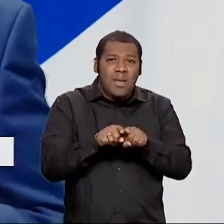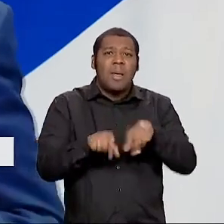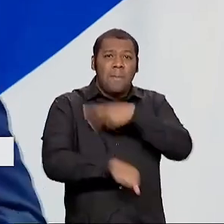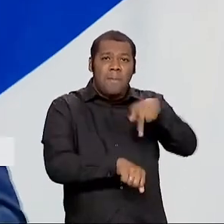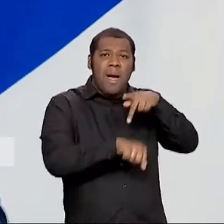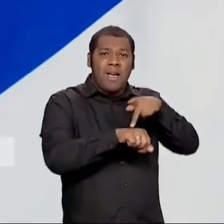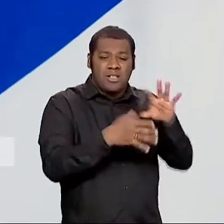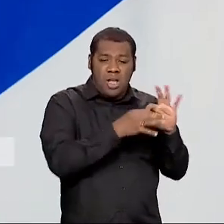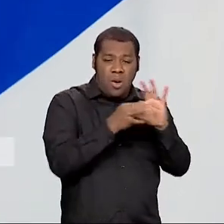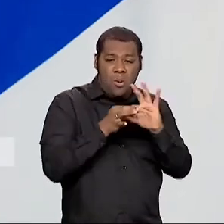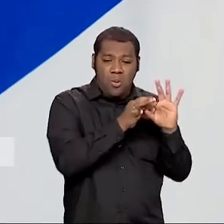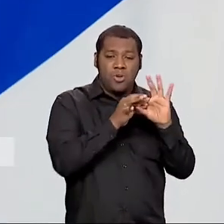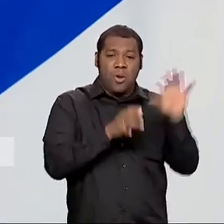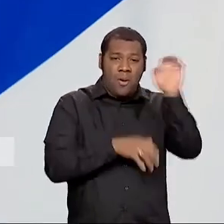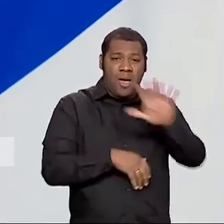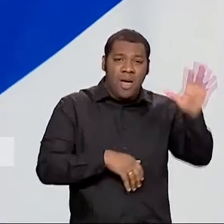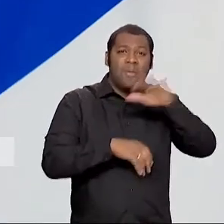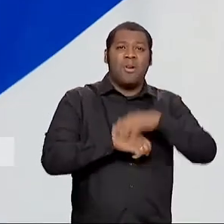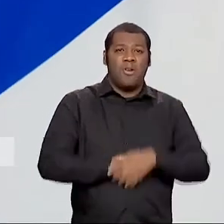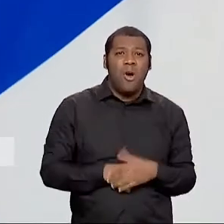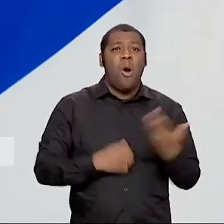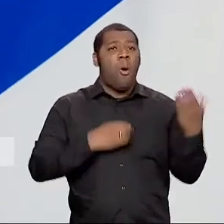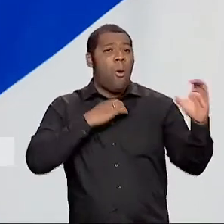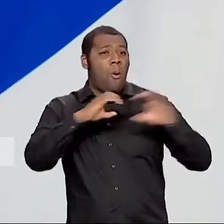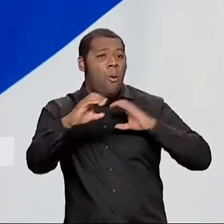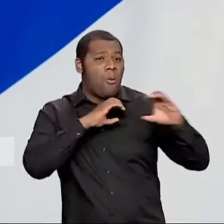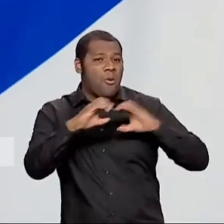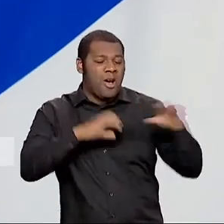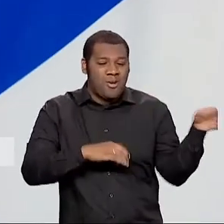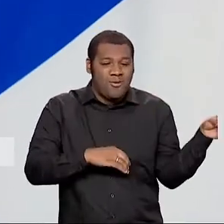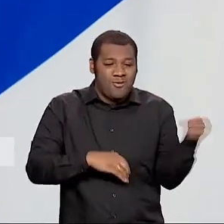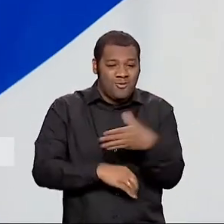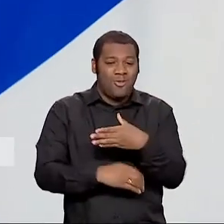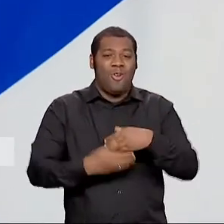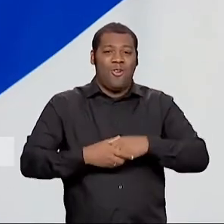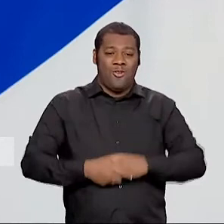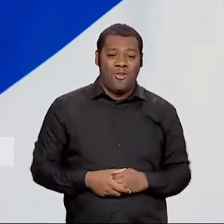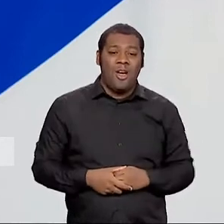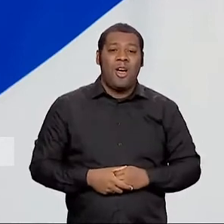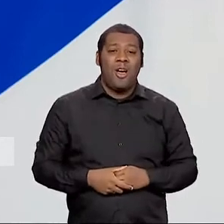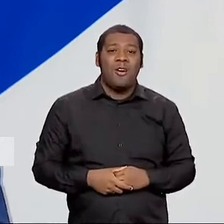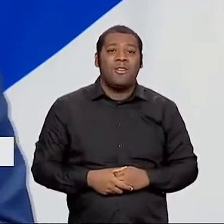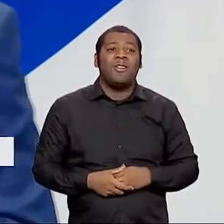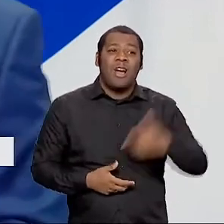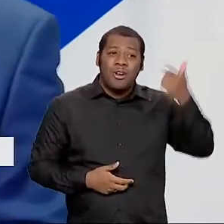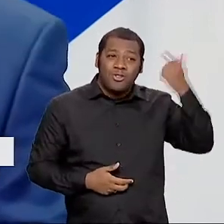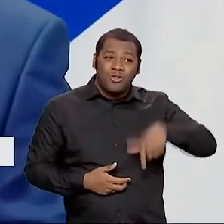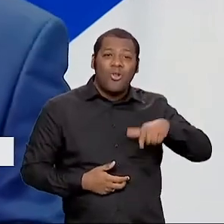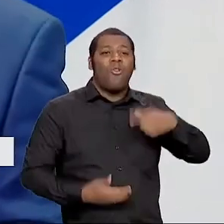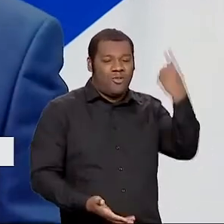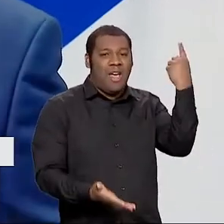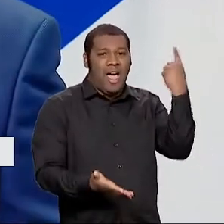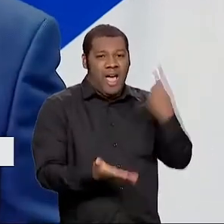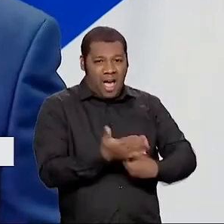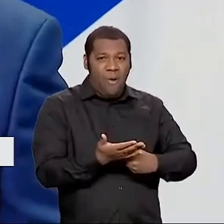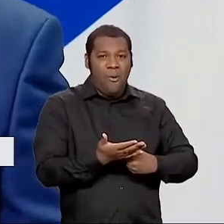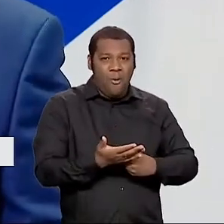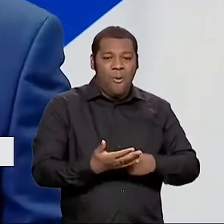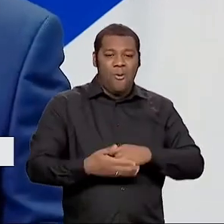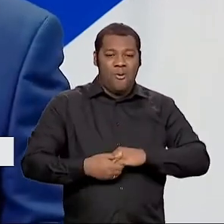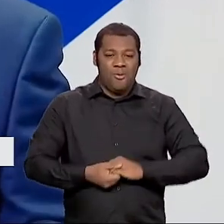para a gente estabelecer uma nova rodada de conversação para ver se a gente aproxima, sabe, de um acordo também na